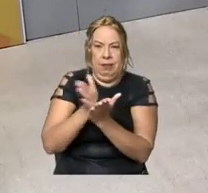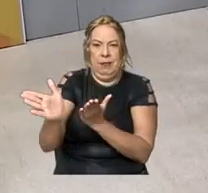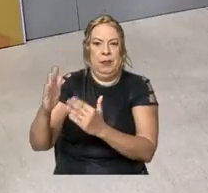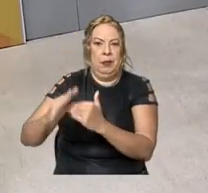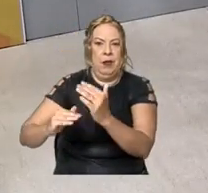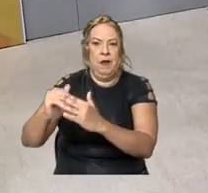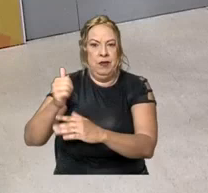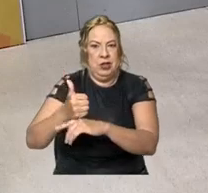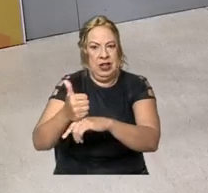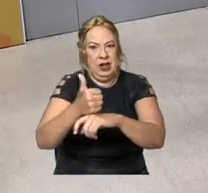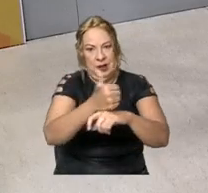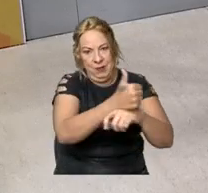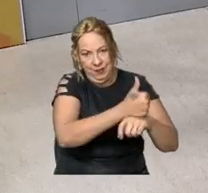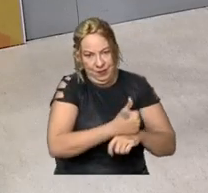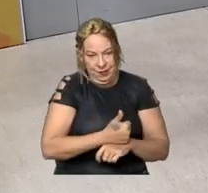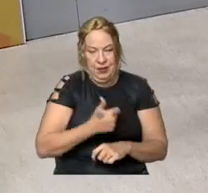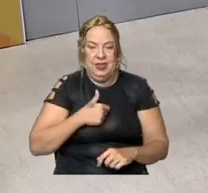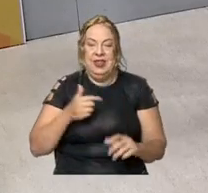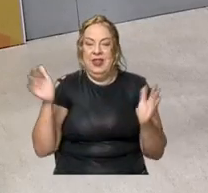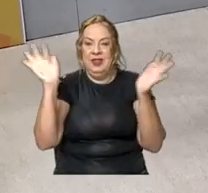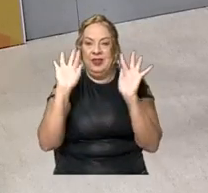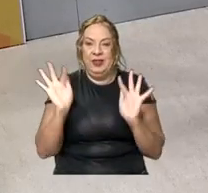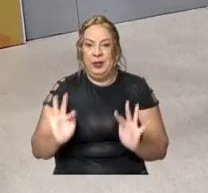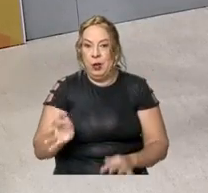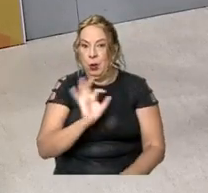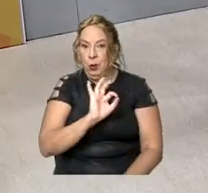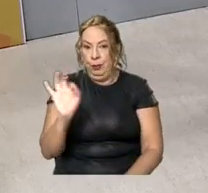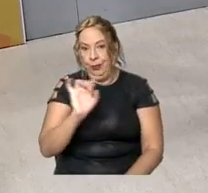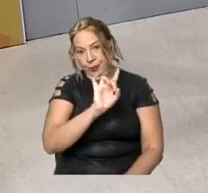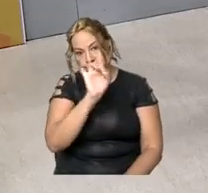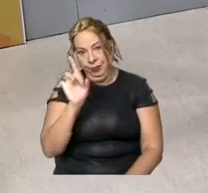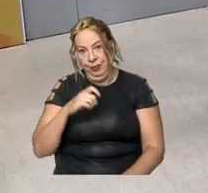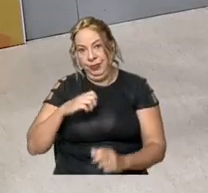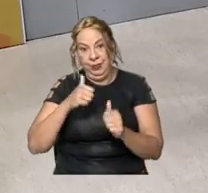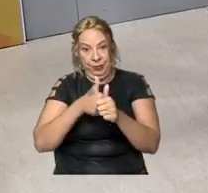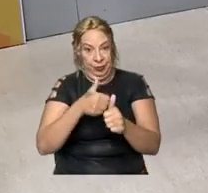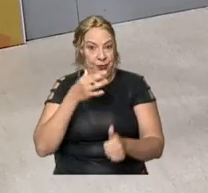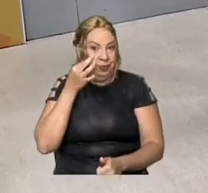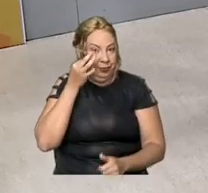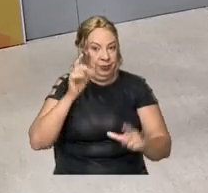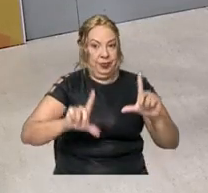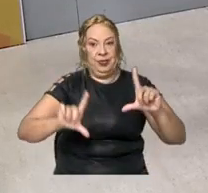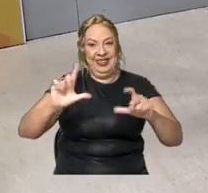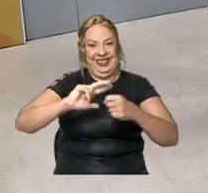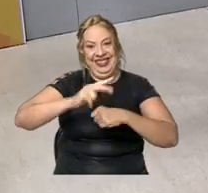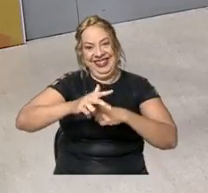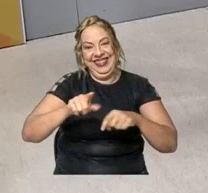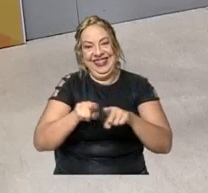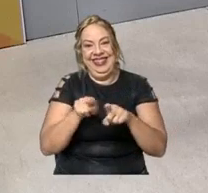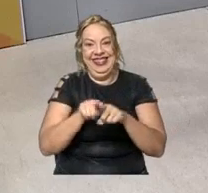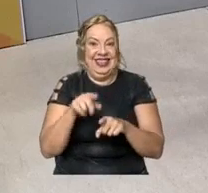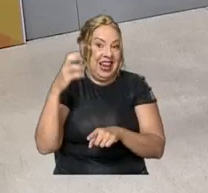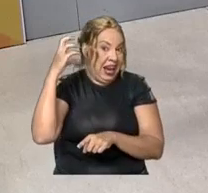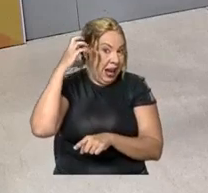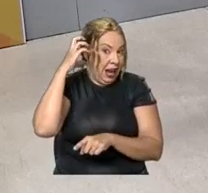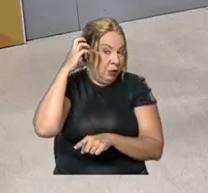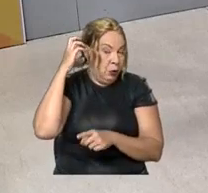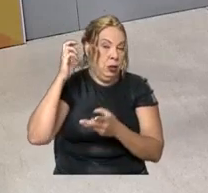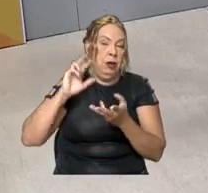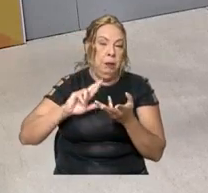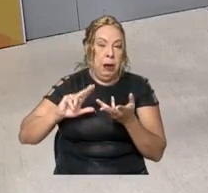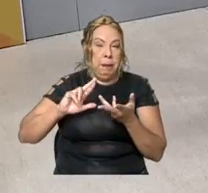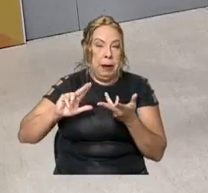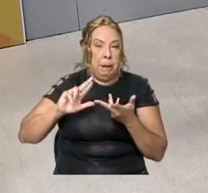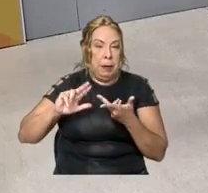valorizados. É nessa alegria, desejando um ótimo dia a todos que nos acompanham ao vivo na TV Atalaia e também aos ouvintes das rádios Xodó,